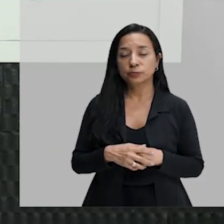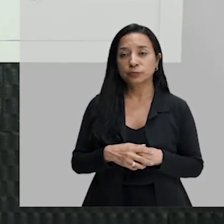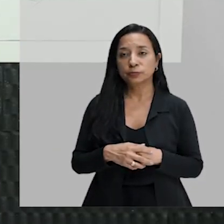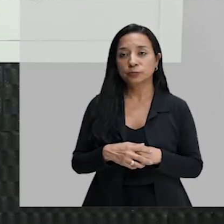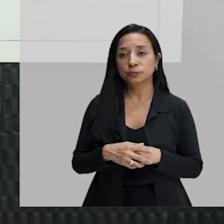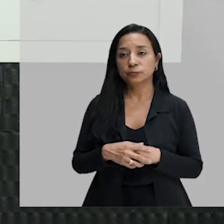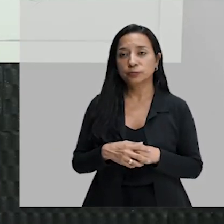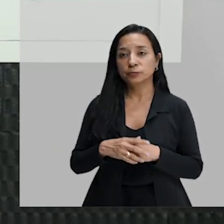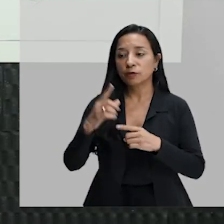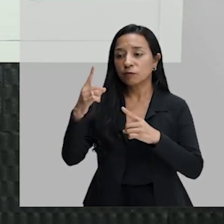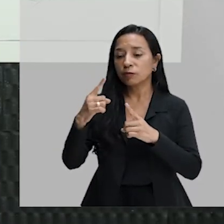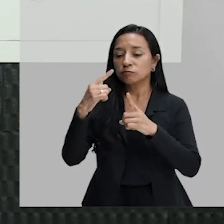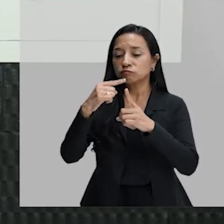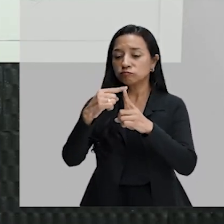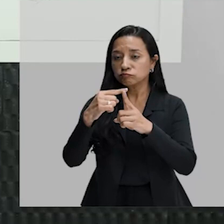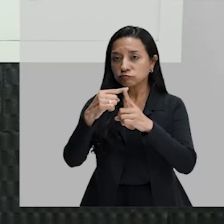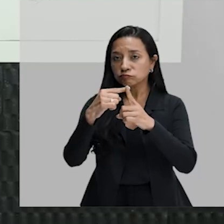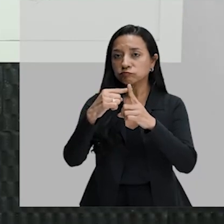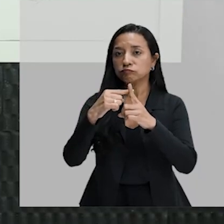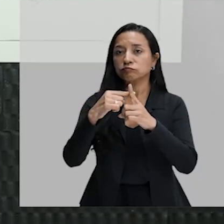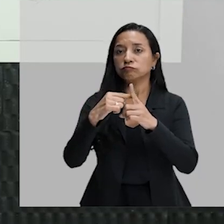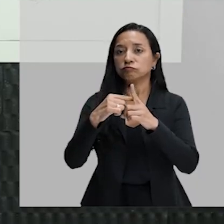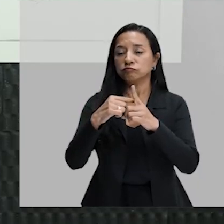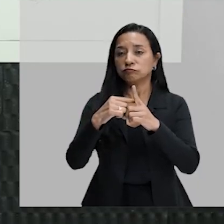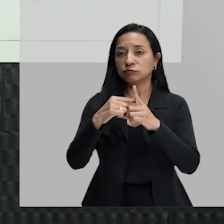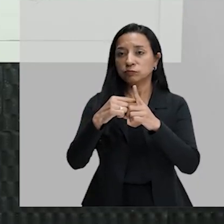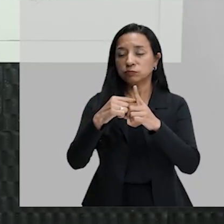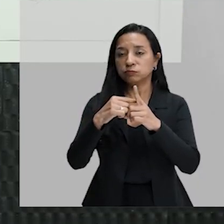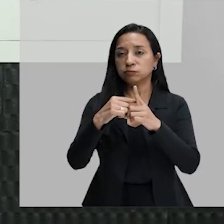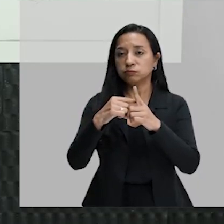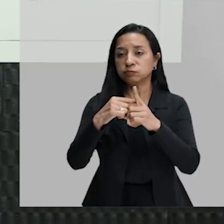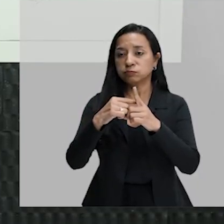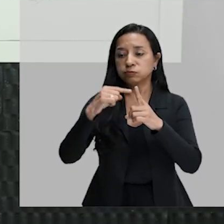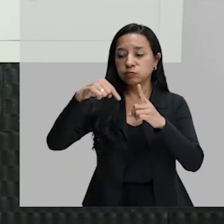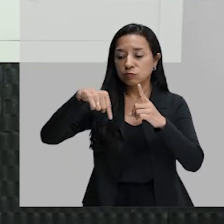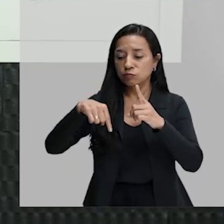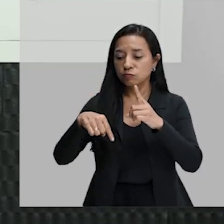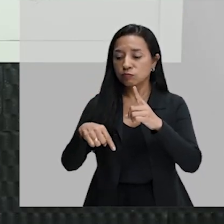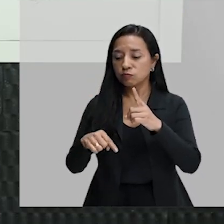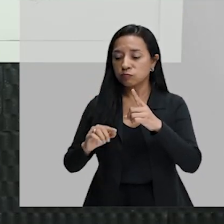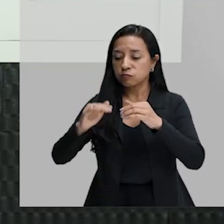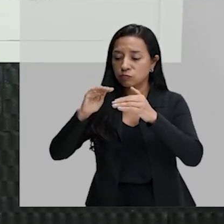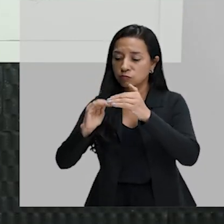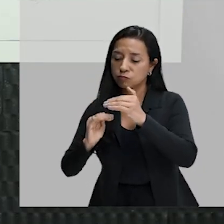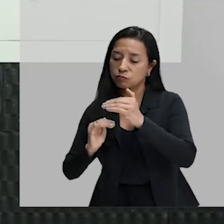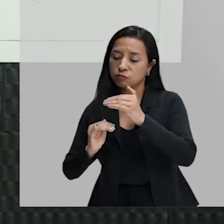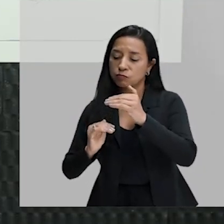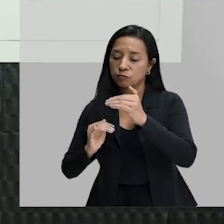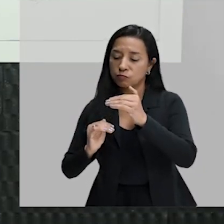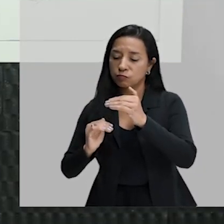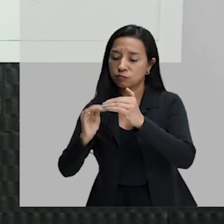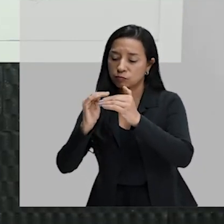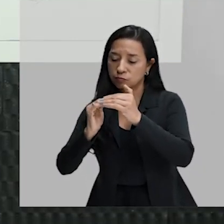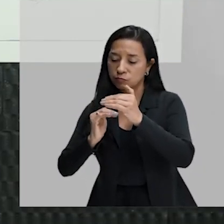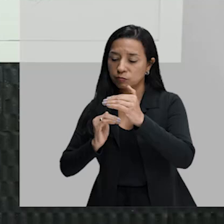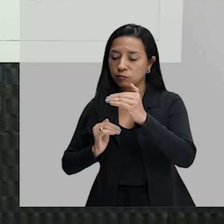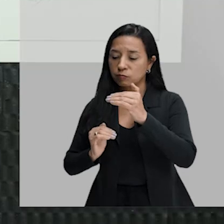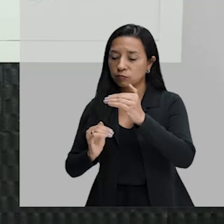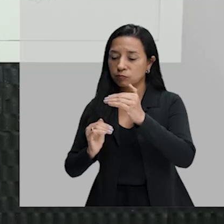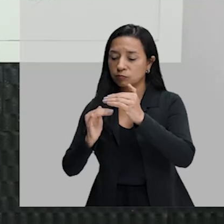vai baixando, né, vai indo para camadas mais inferiores dessa camada de água